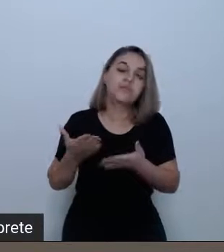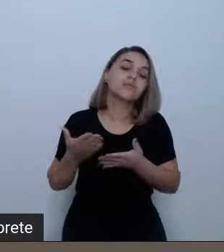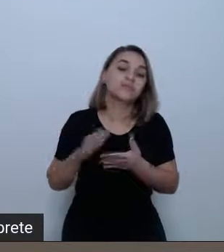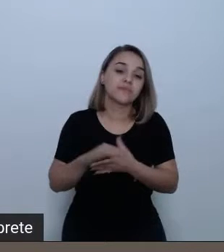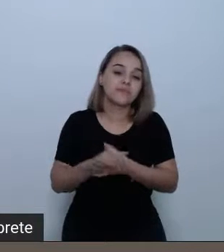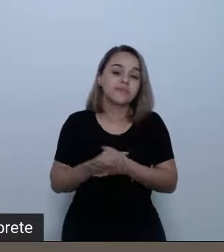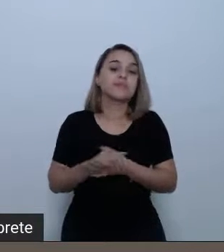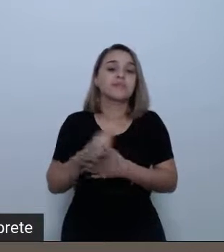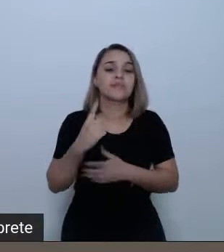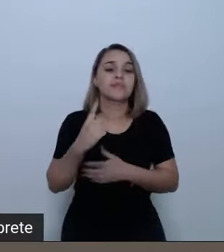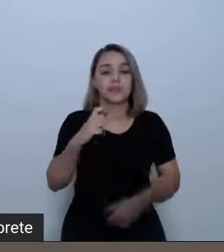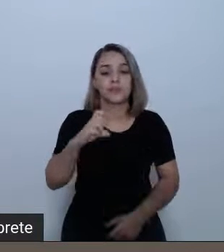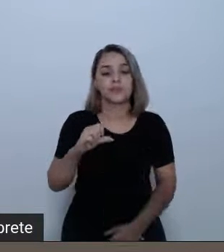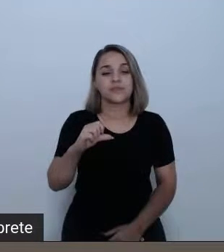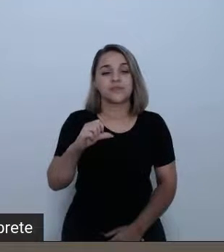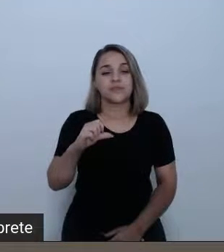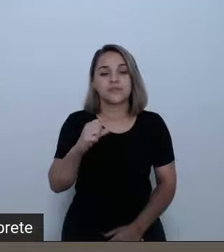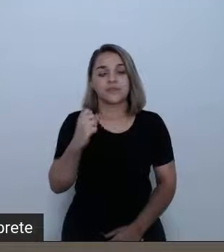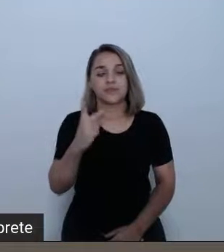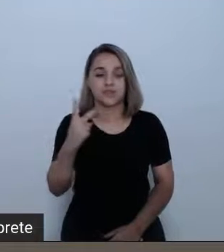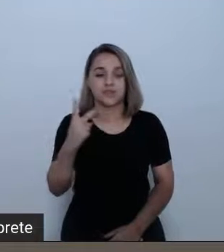teria condição de não ficar tão